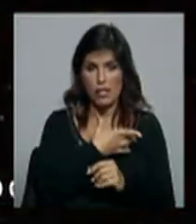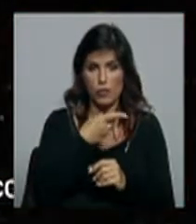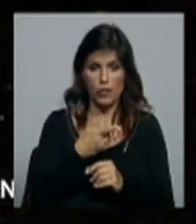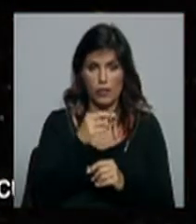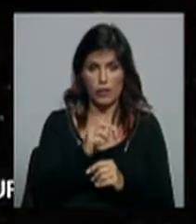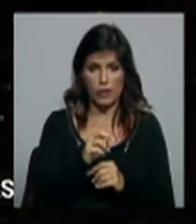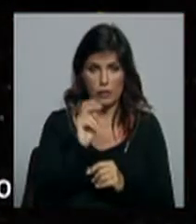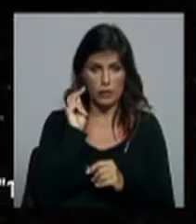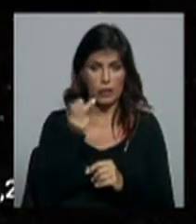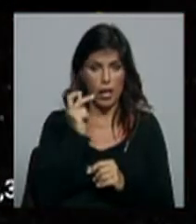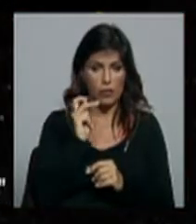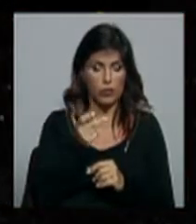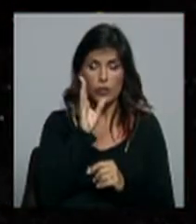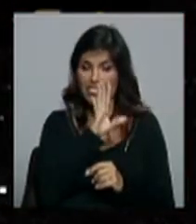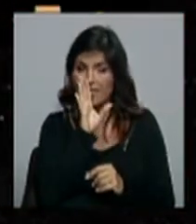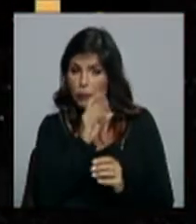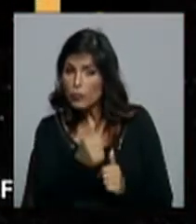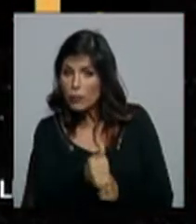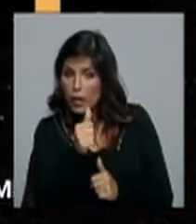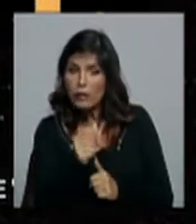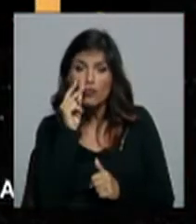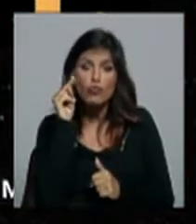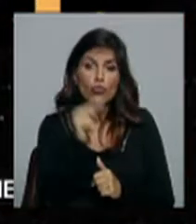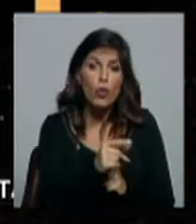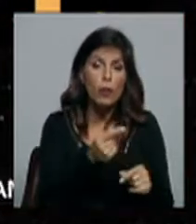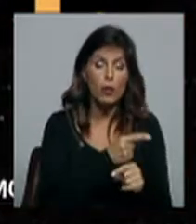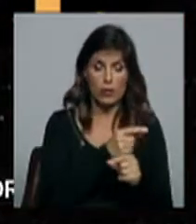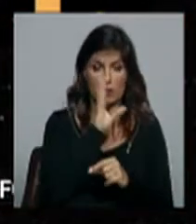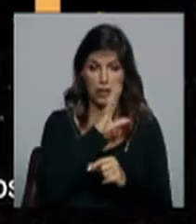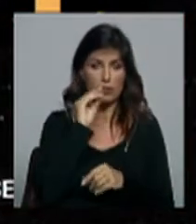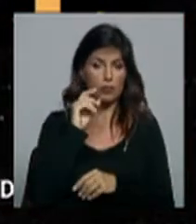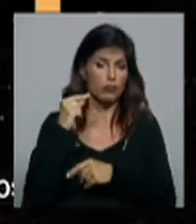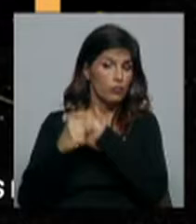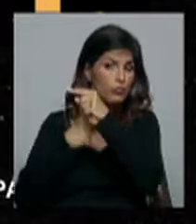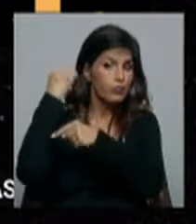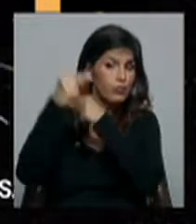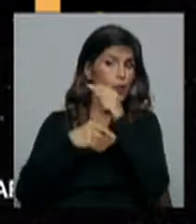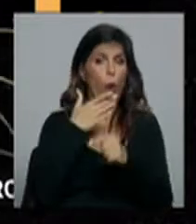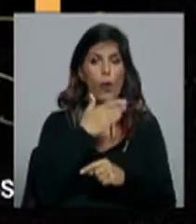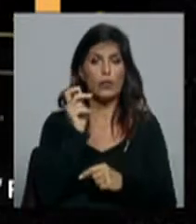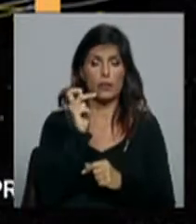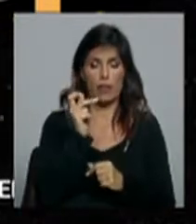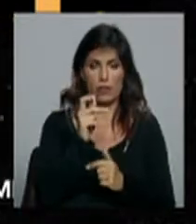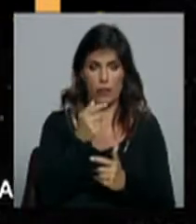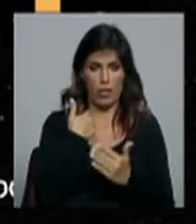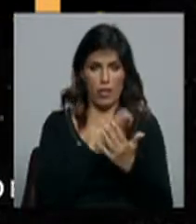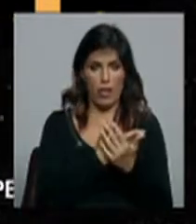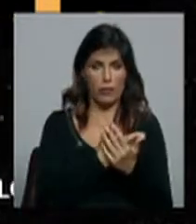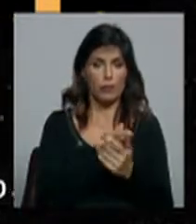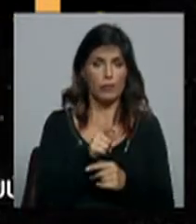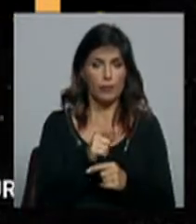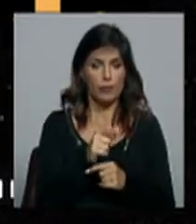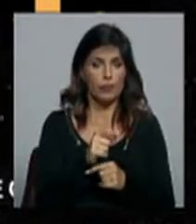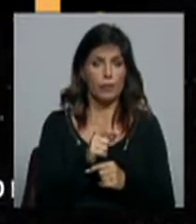ciclos do Sol. Se considerarmos o seguinte, que temos um ciclo de 11 anos que é dado, que pode